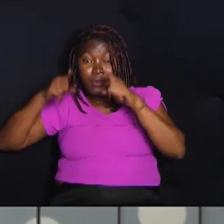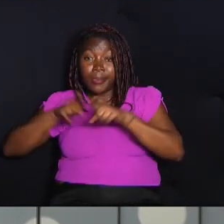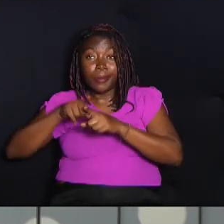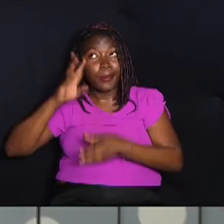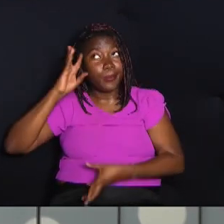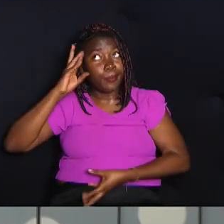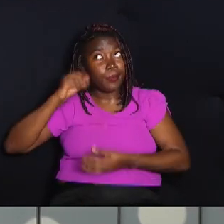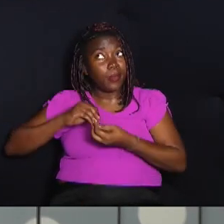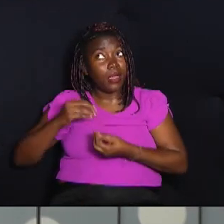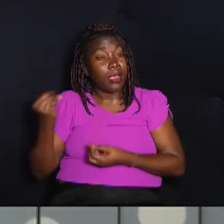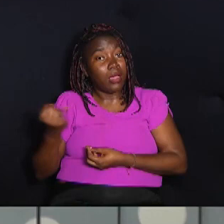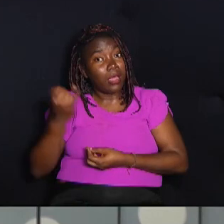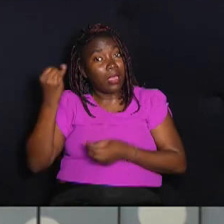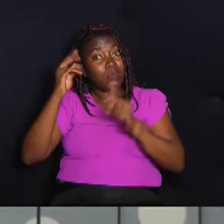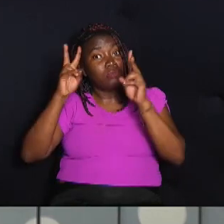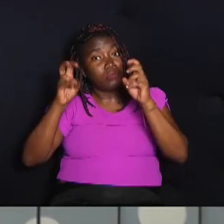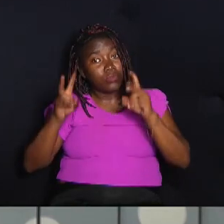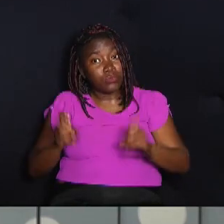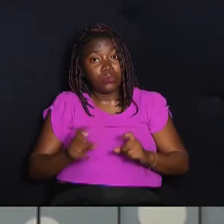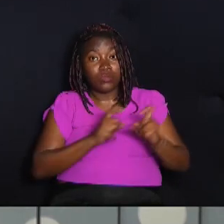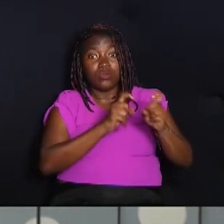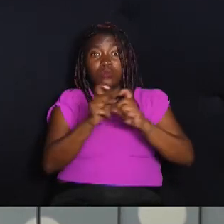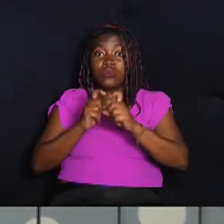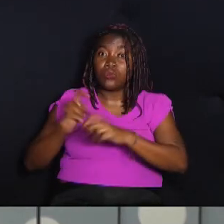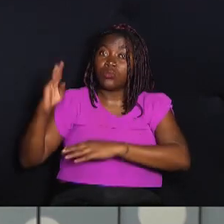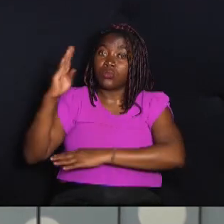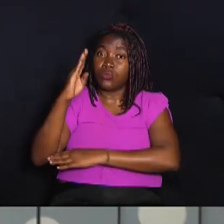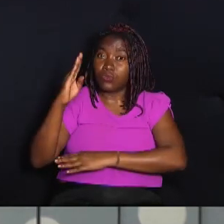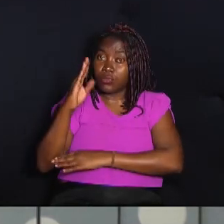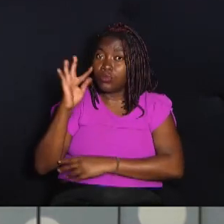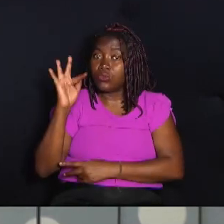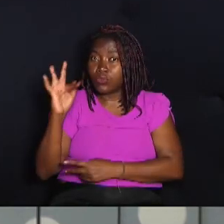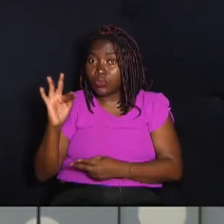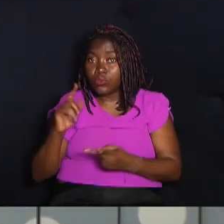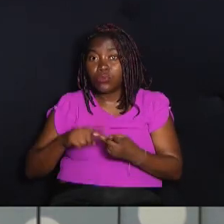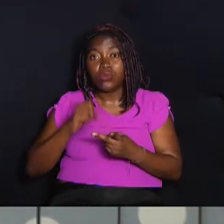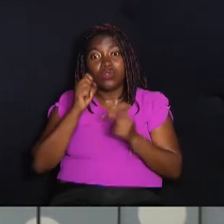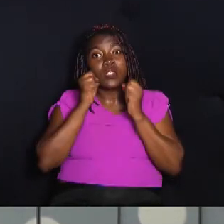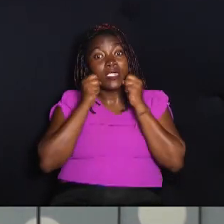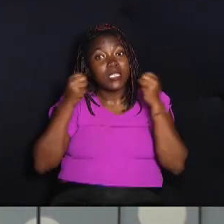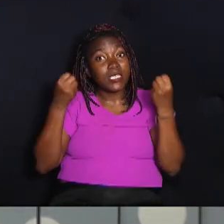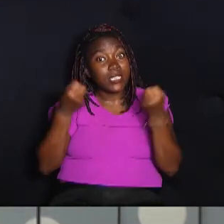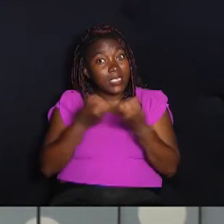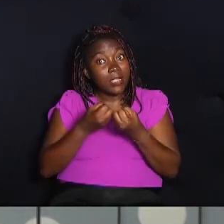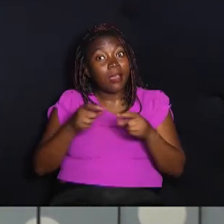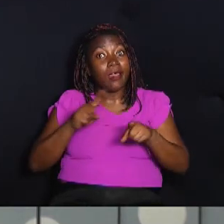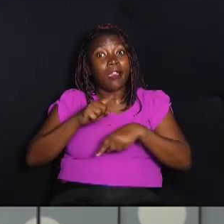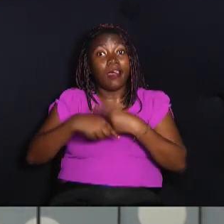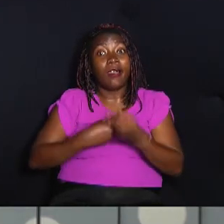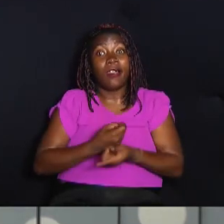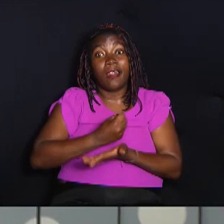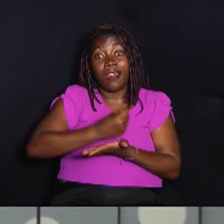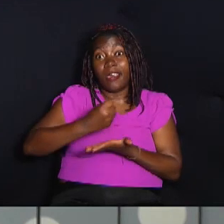assunto ter sido discutido na Câmara Federal, no Senado, para depois ser sancionado pelo presidente? Eu